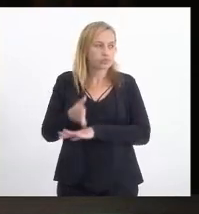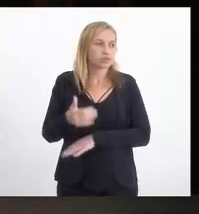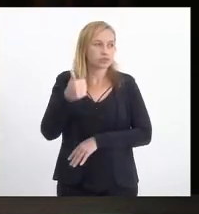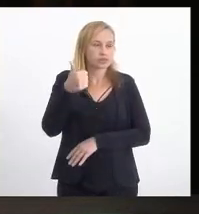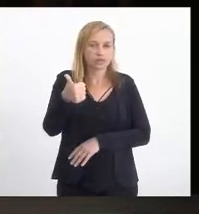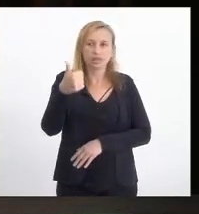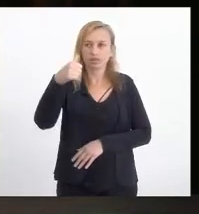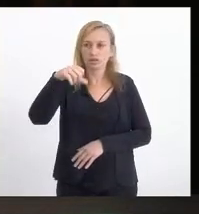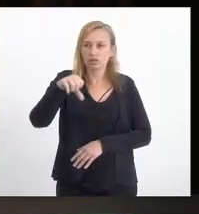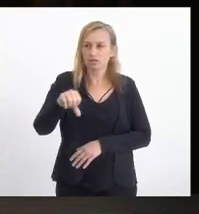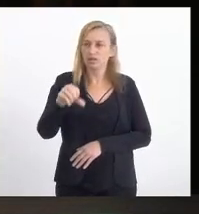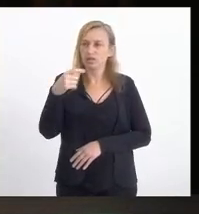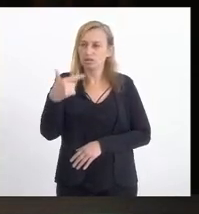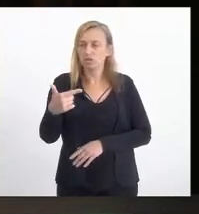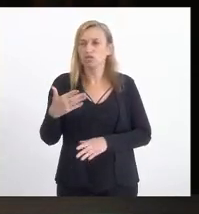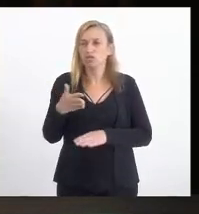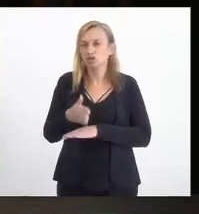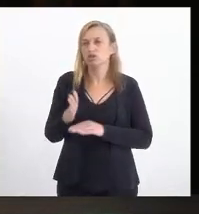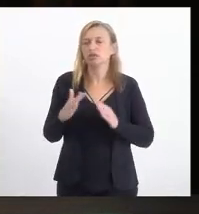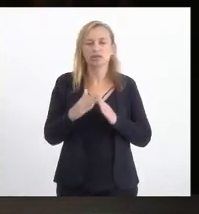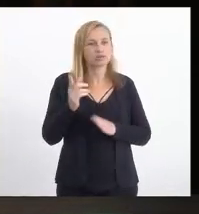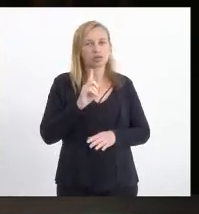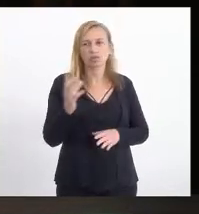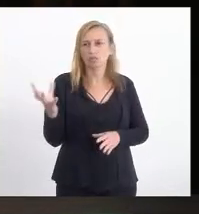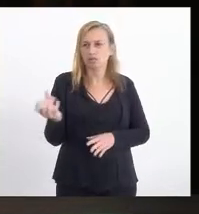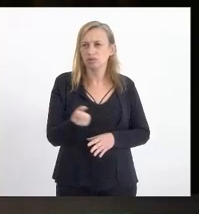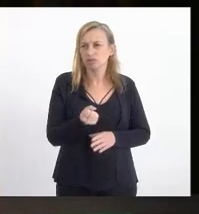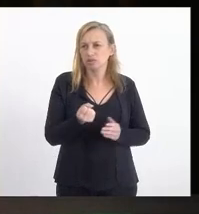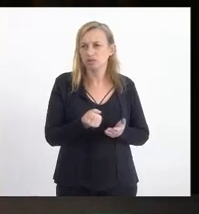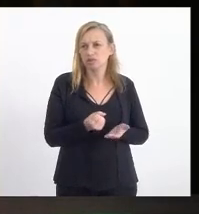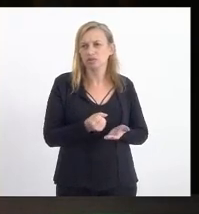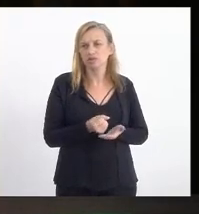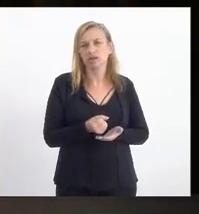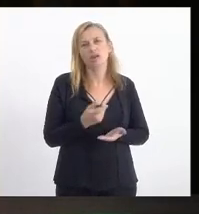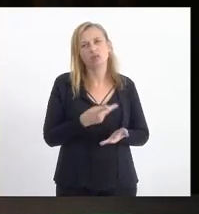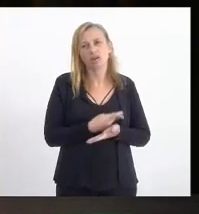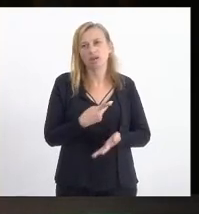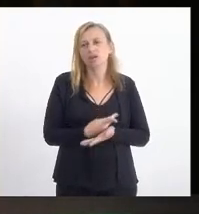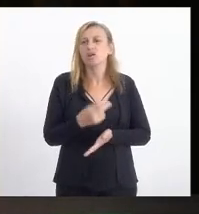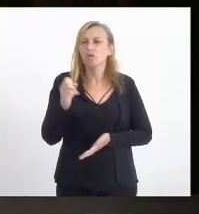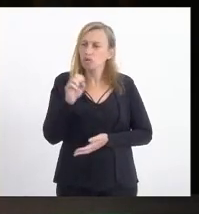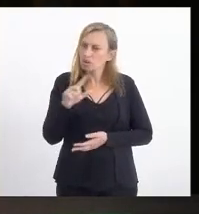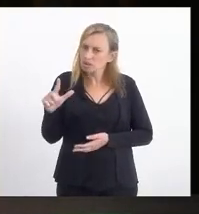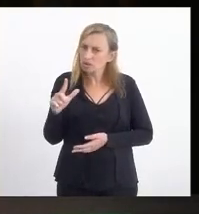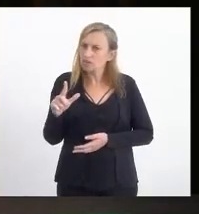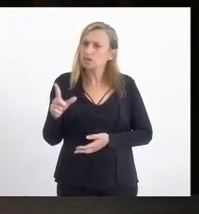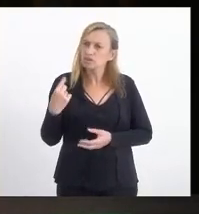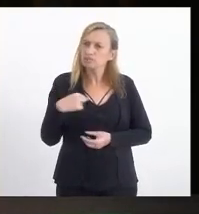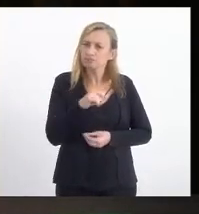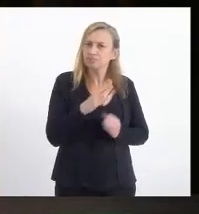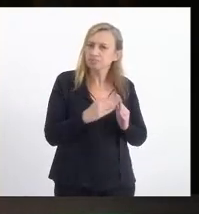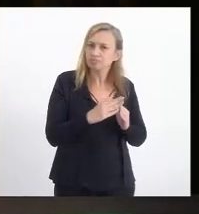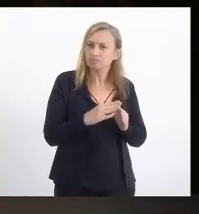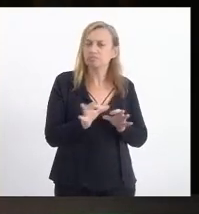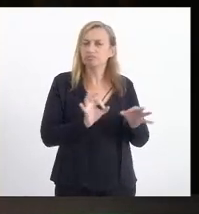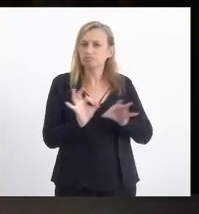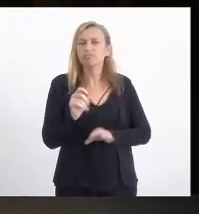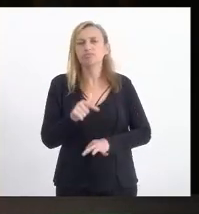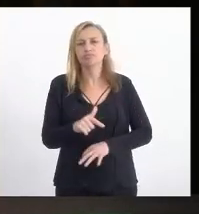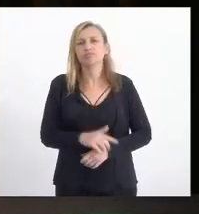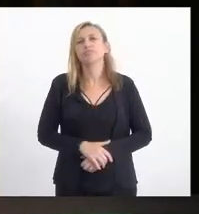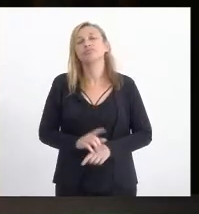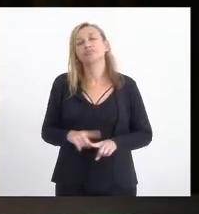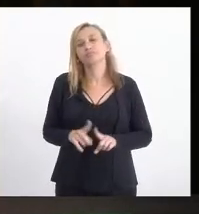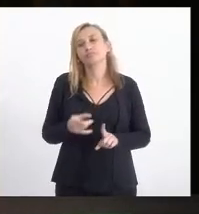192 quando vão para casa não levo o erro o clã não tem que levar conforme foi feito aqui